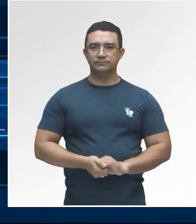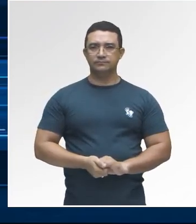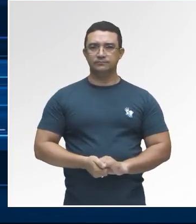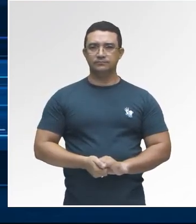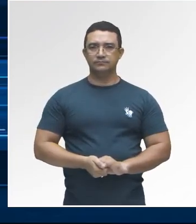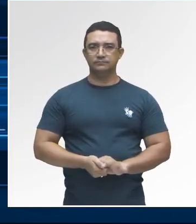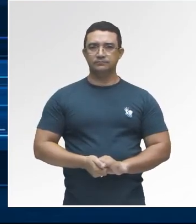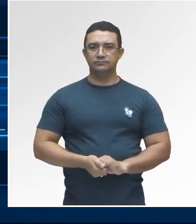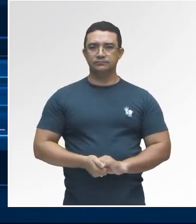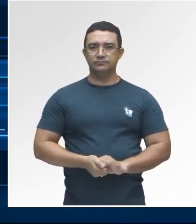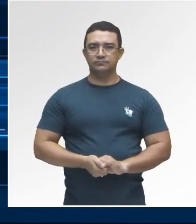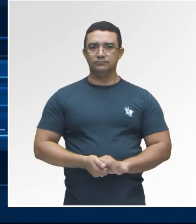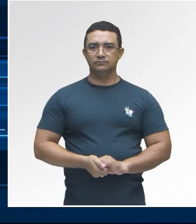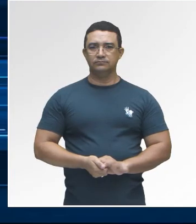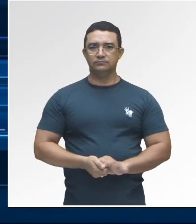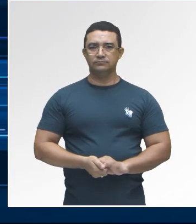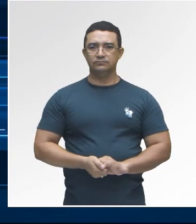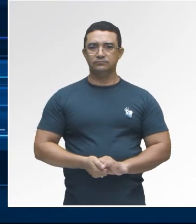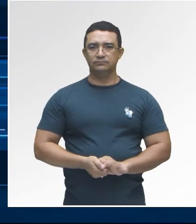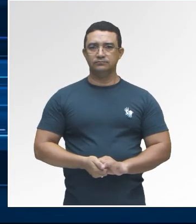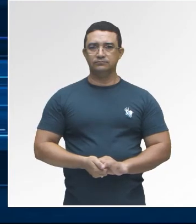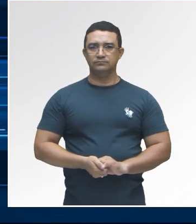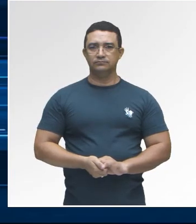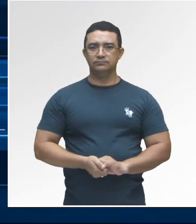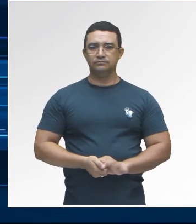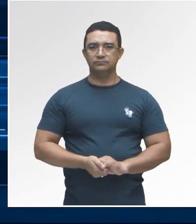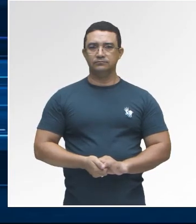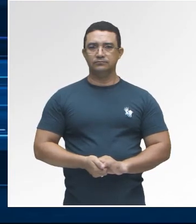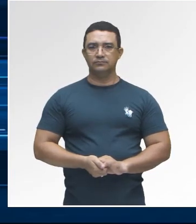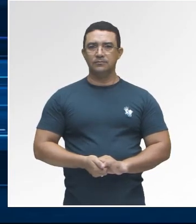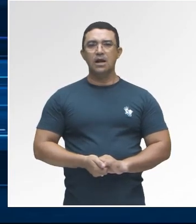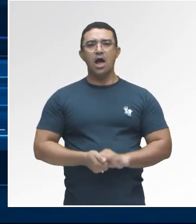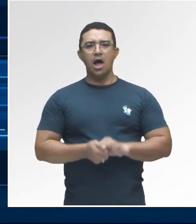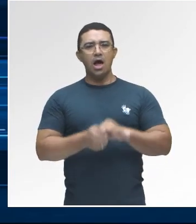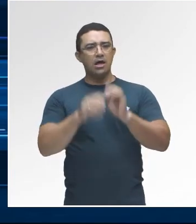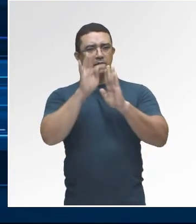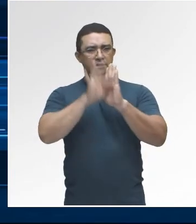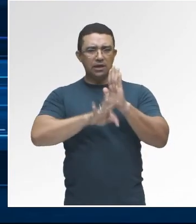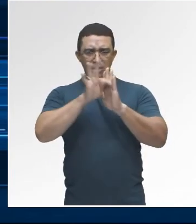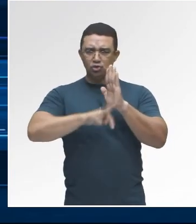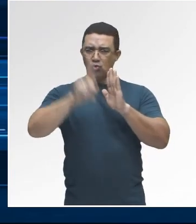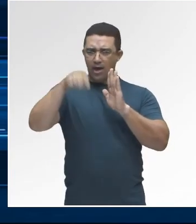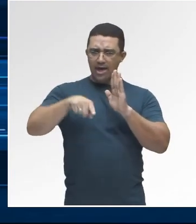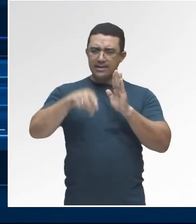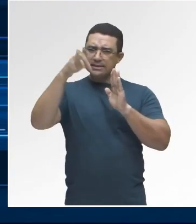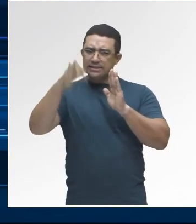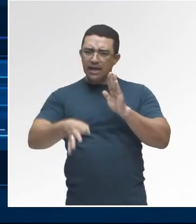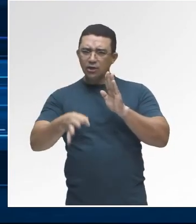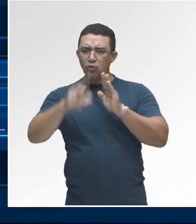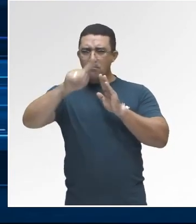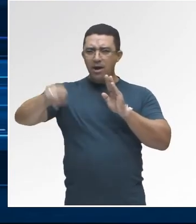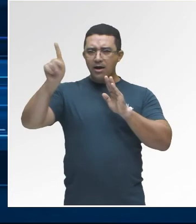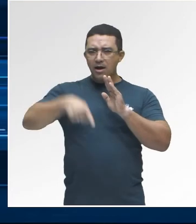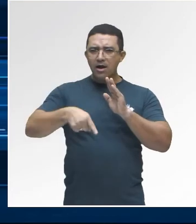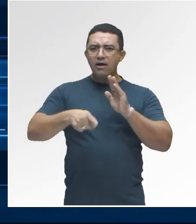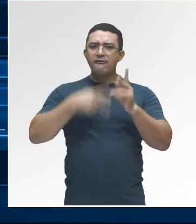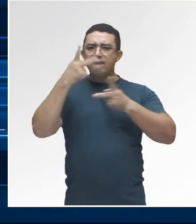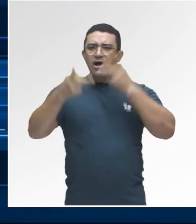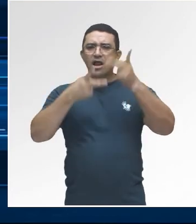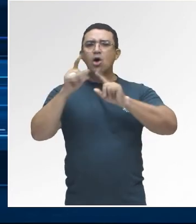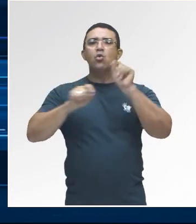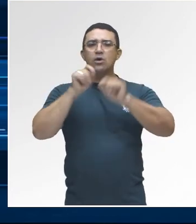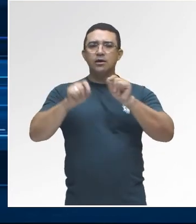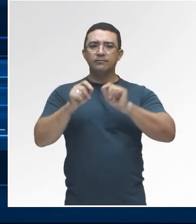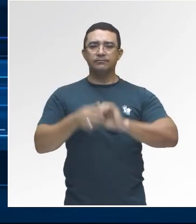aqui a pergunta sobre esse texto. De acordo com o texto, é correto afirmar que... E aí você tem um pequeno texto